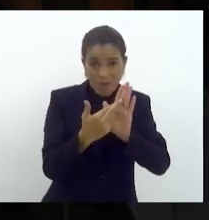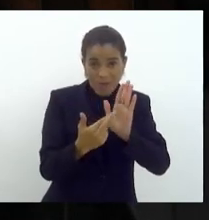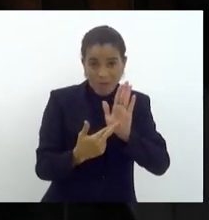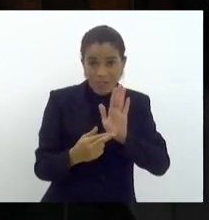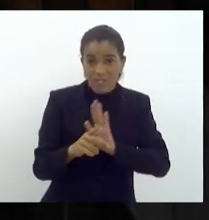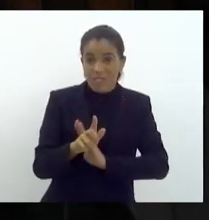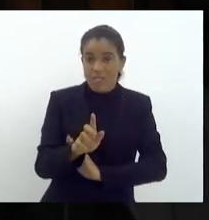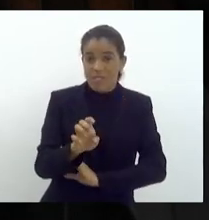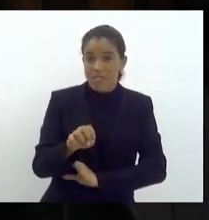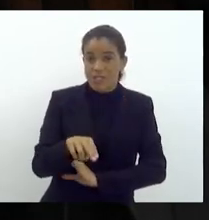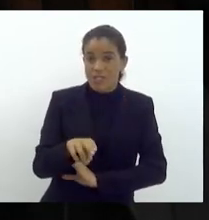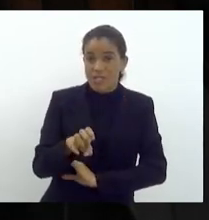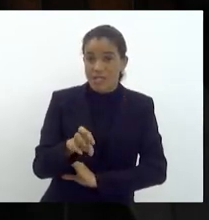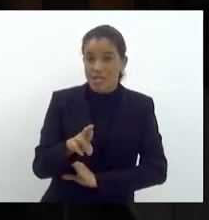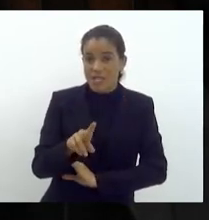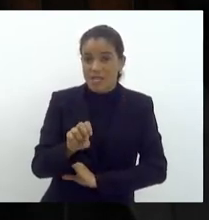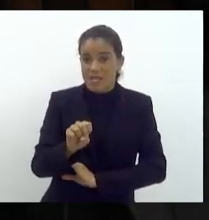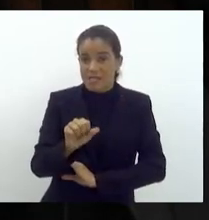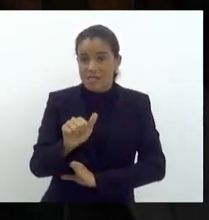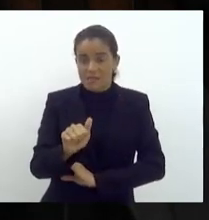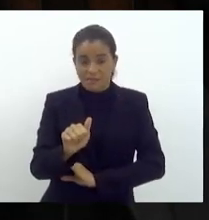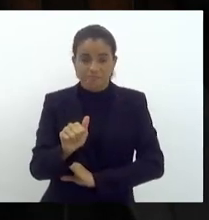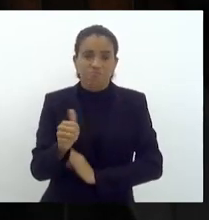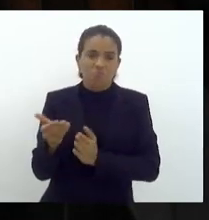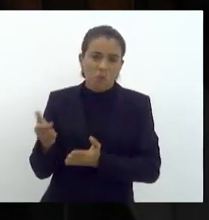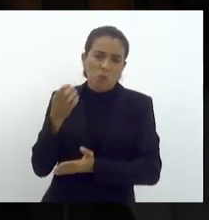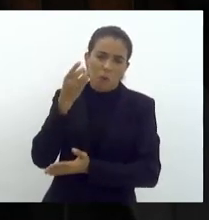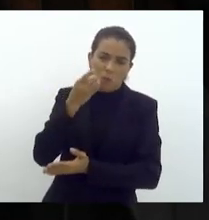genérrida como firmou o deputado